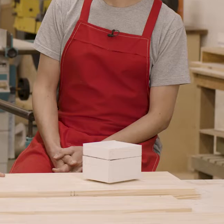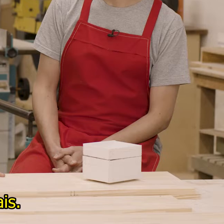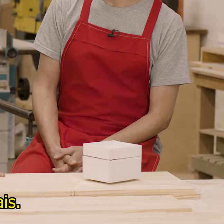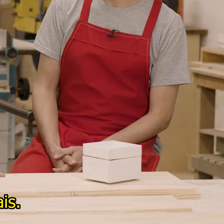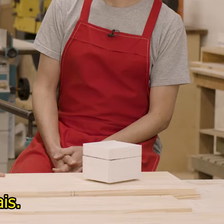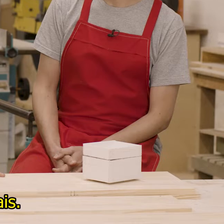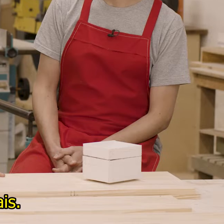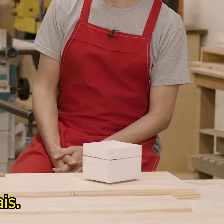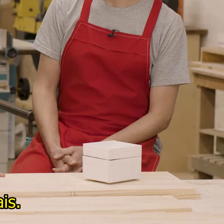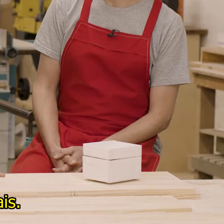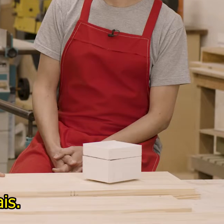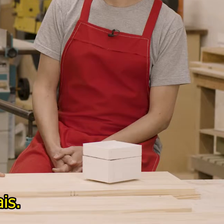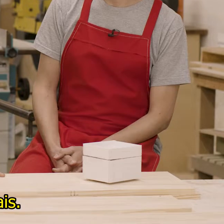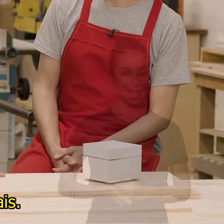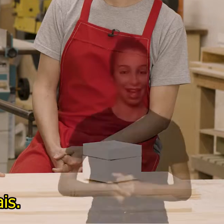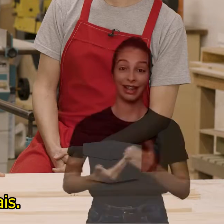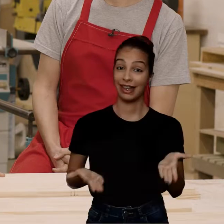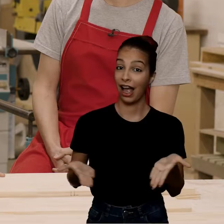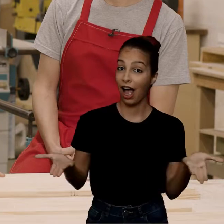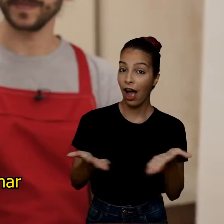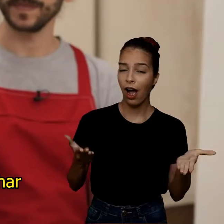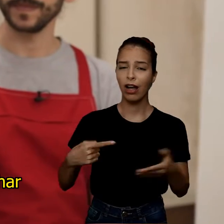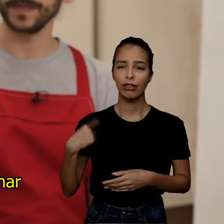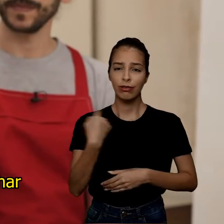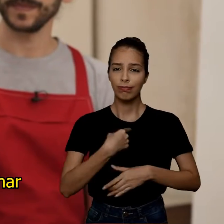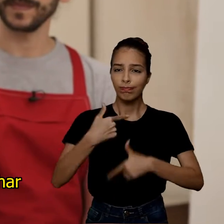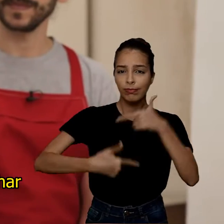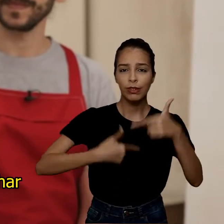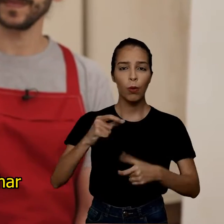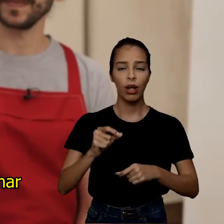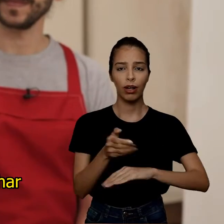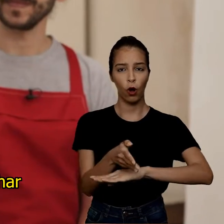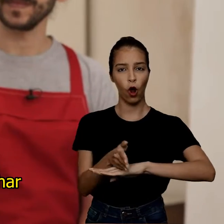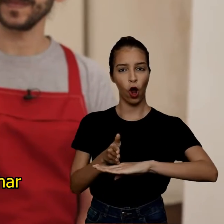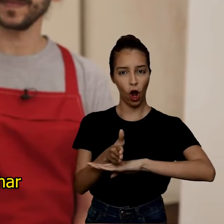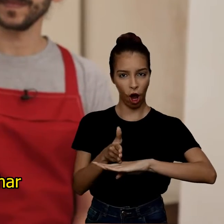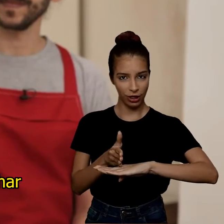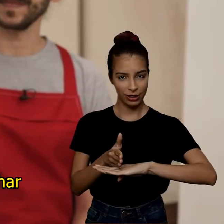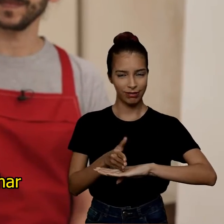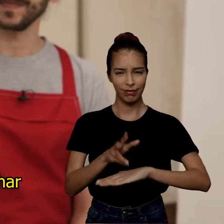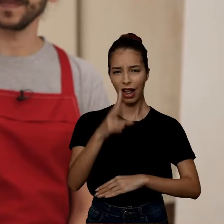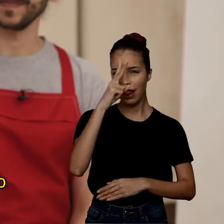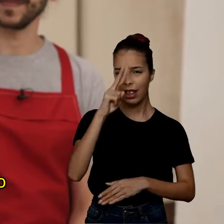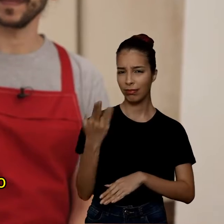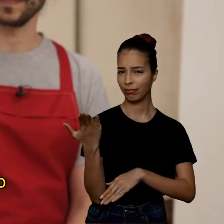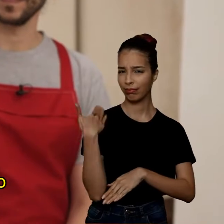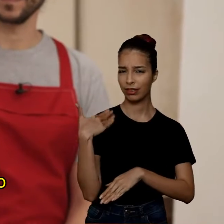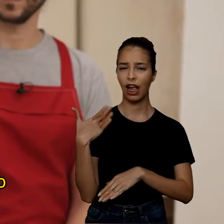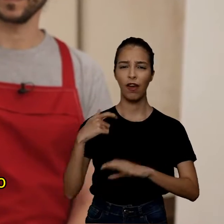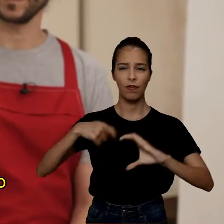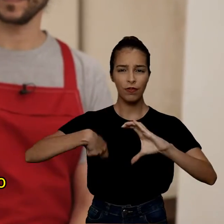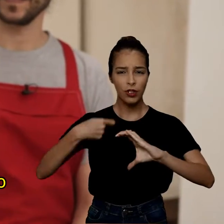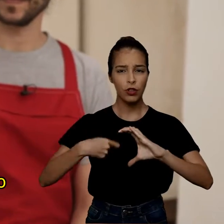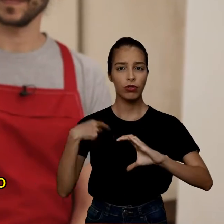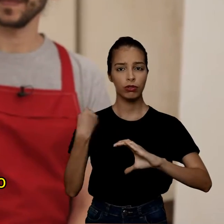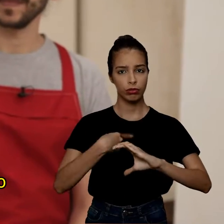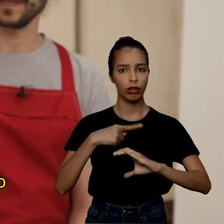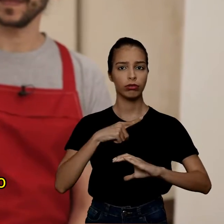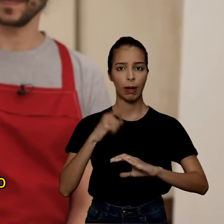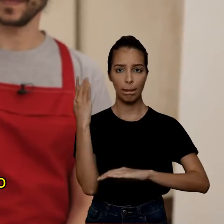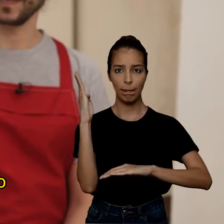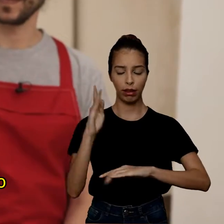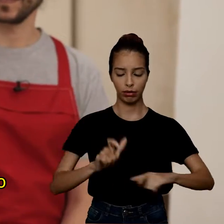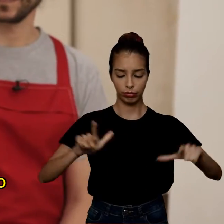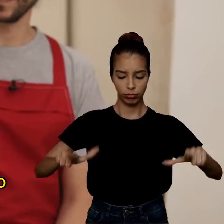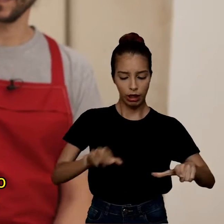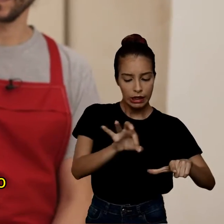cortes. Vocês vão conhecer alguns sinais. Agora, a gente vai trabalhar com cortes. Se lembra que no vídeo passado a